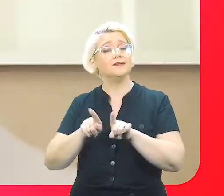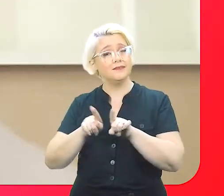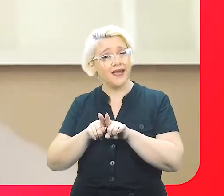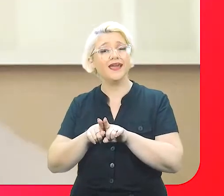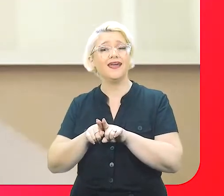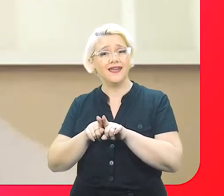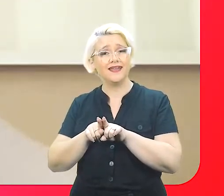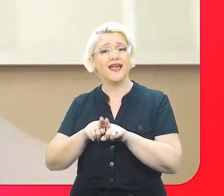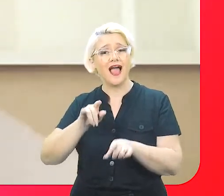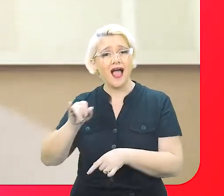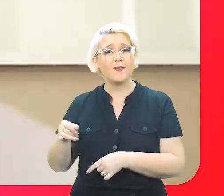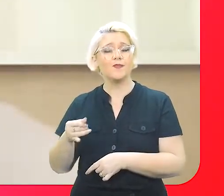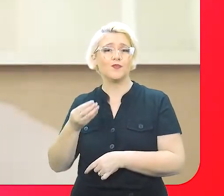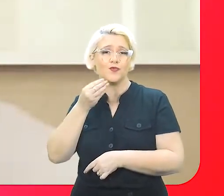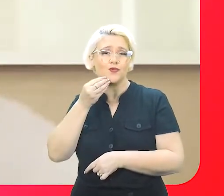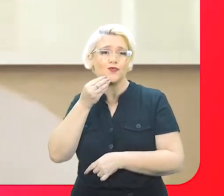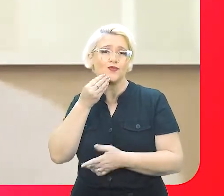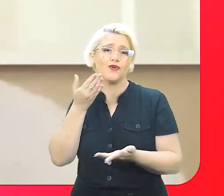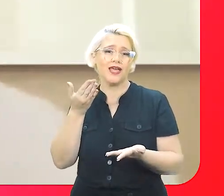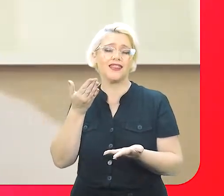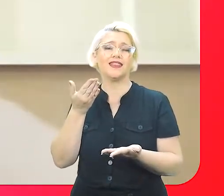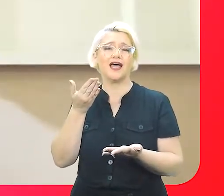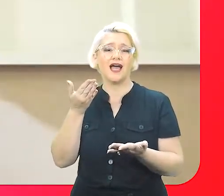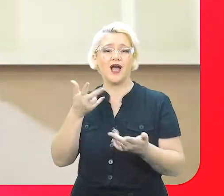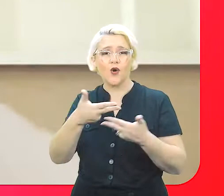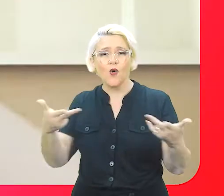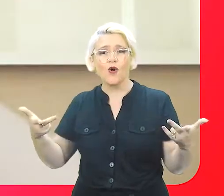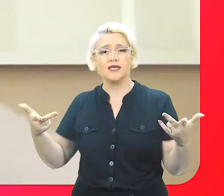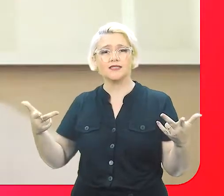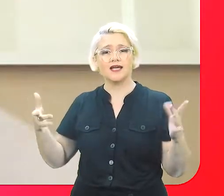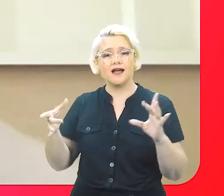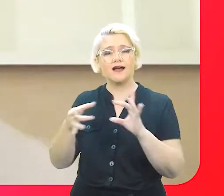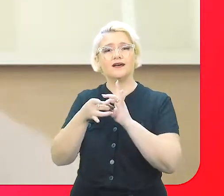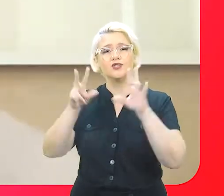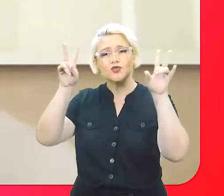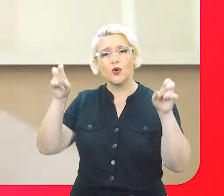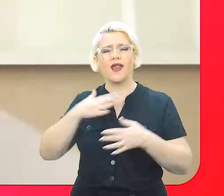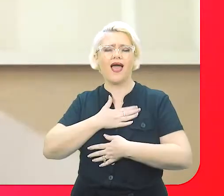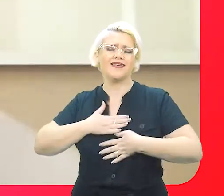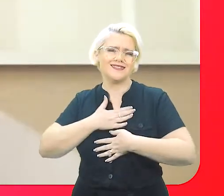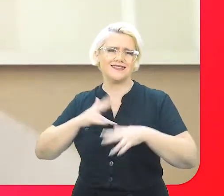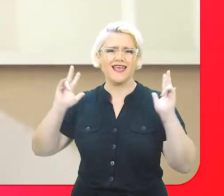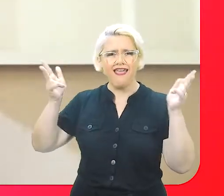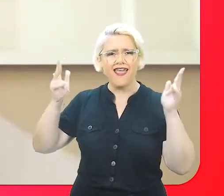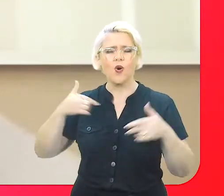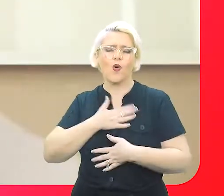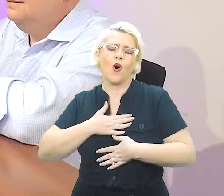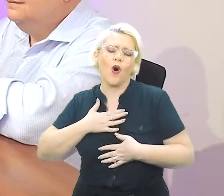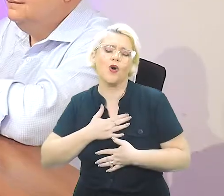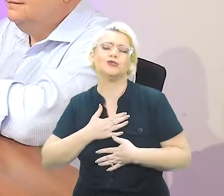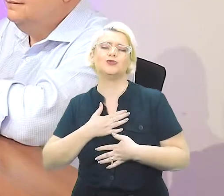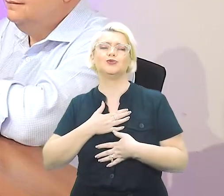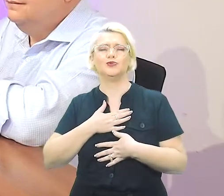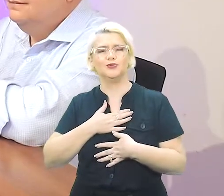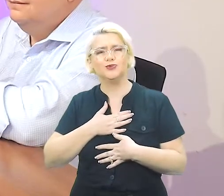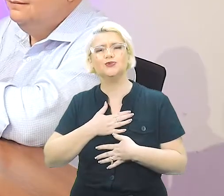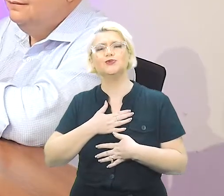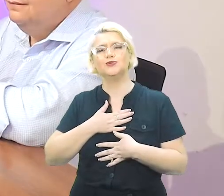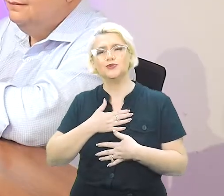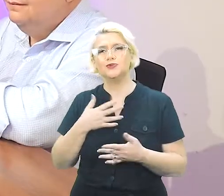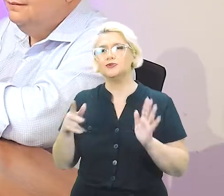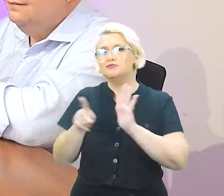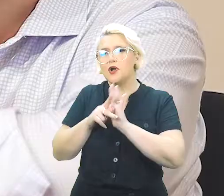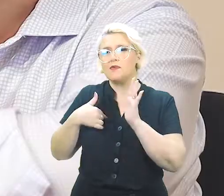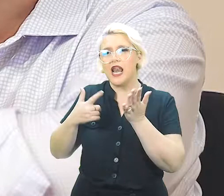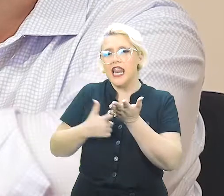também com muita coisa ligada ao lazer, né? Eu gosto muito dos